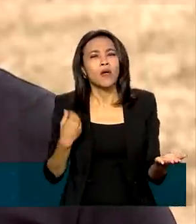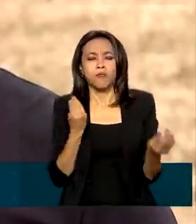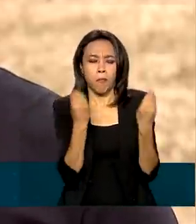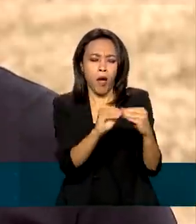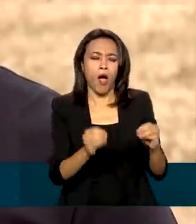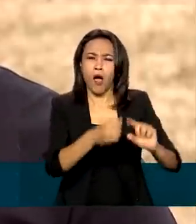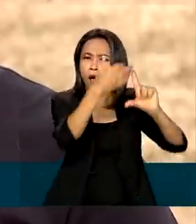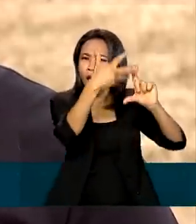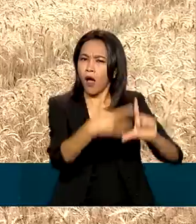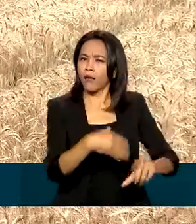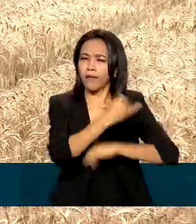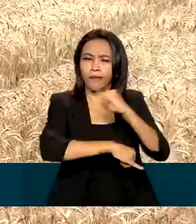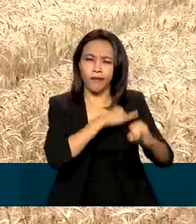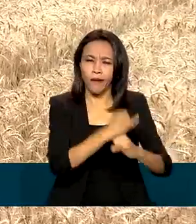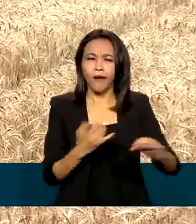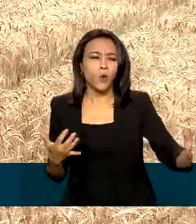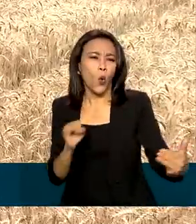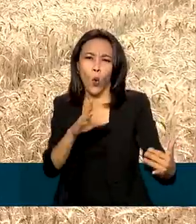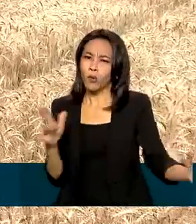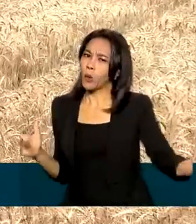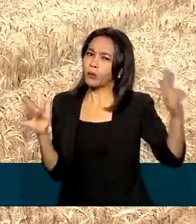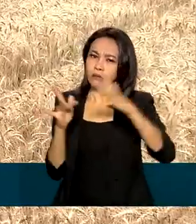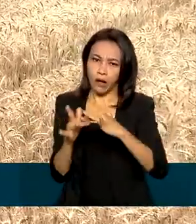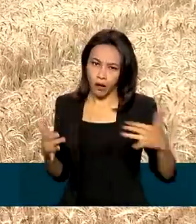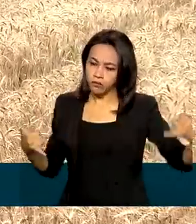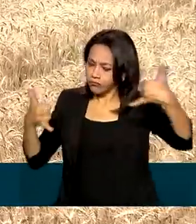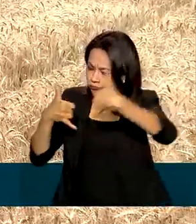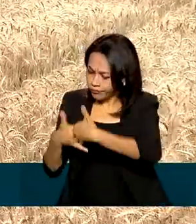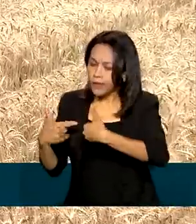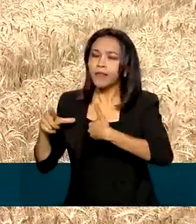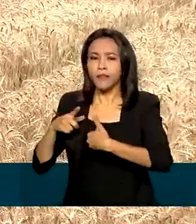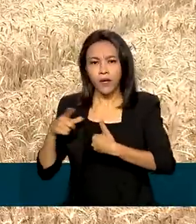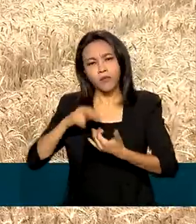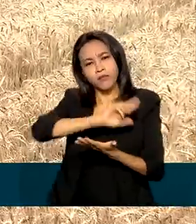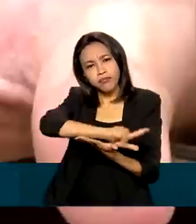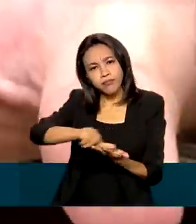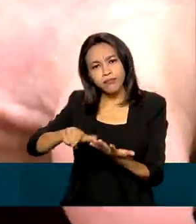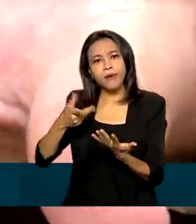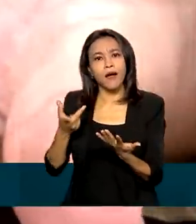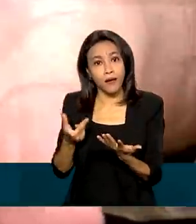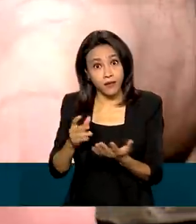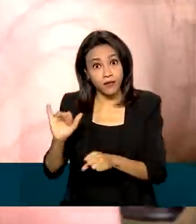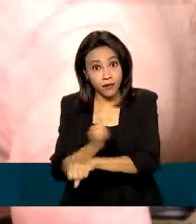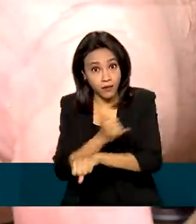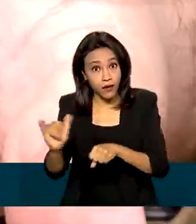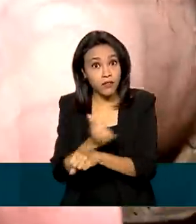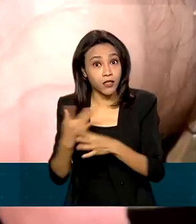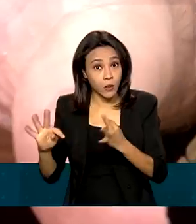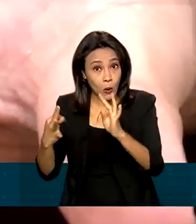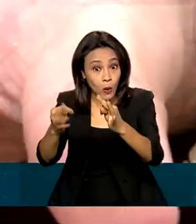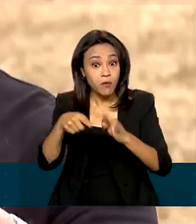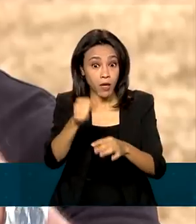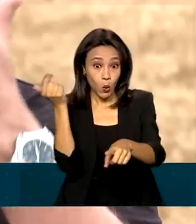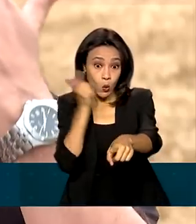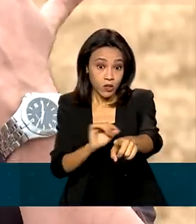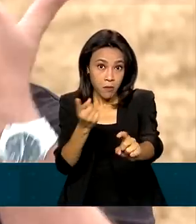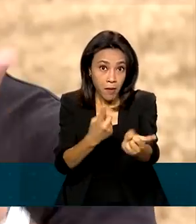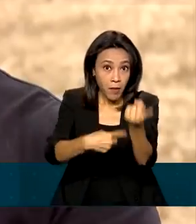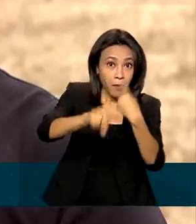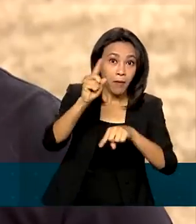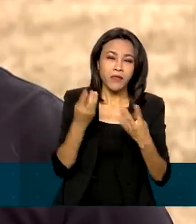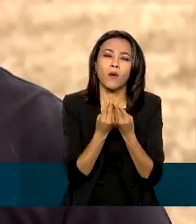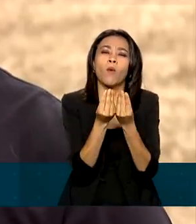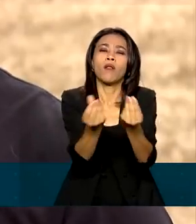internet mesmo produtor entrando em contato com a Embrapa a gente tem todas essas tecnologias né para chegarmos essas altas produtividades E